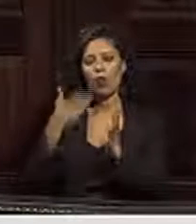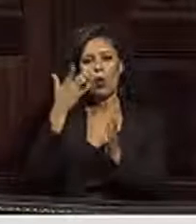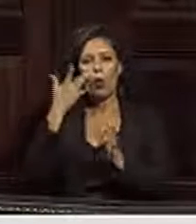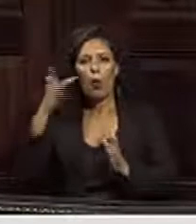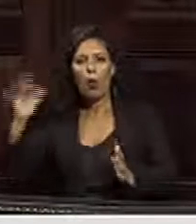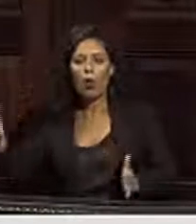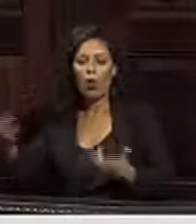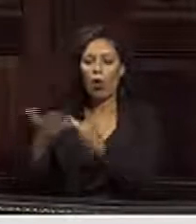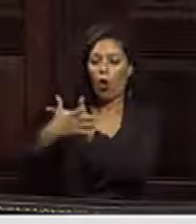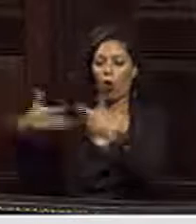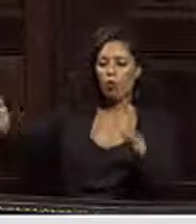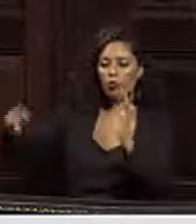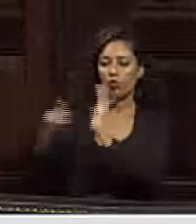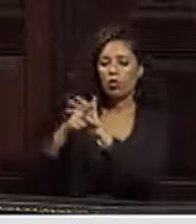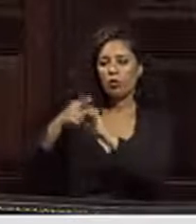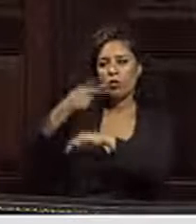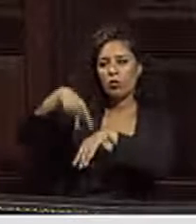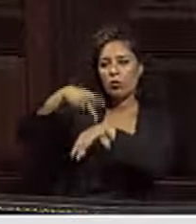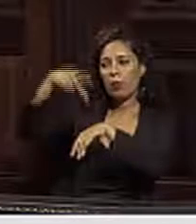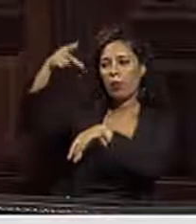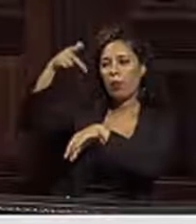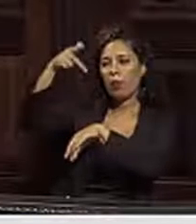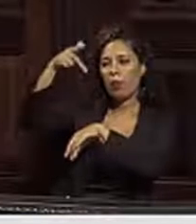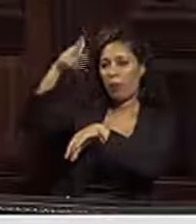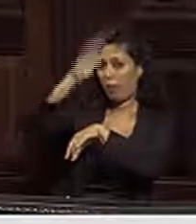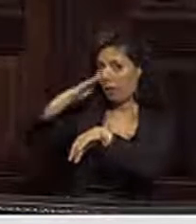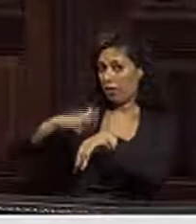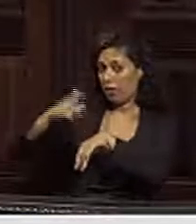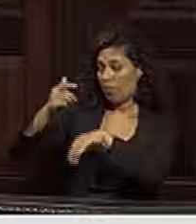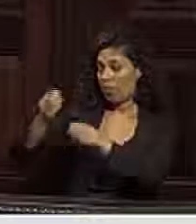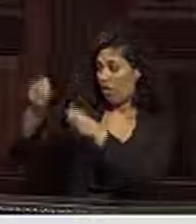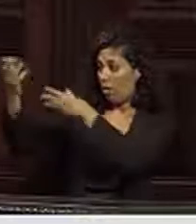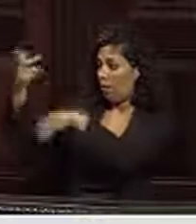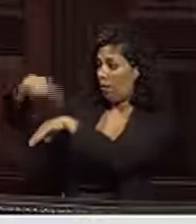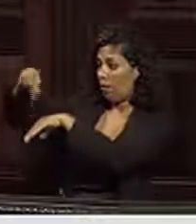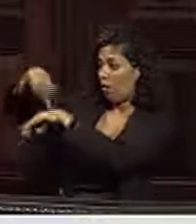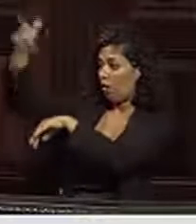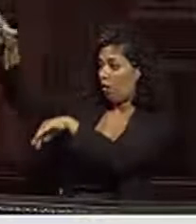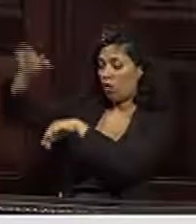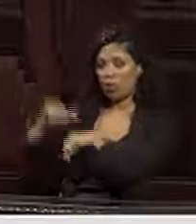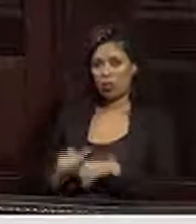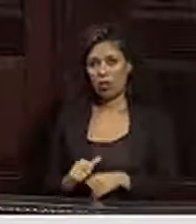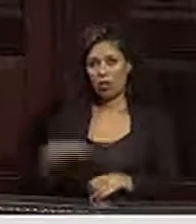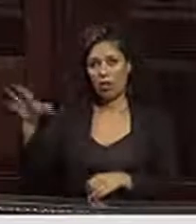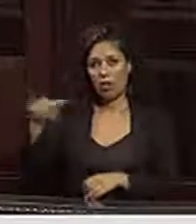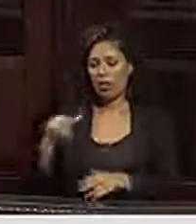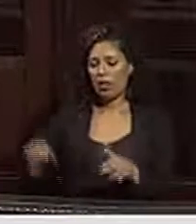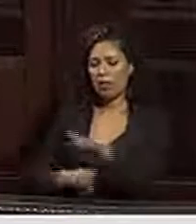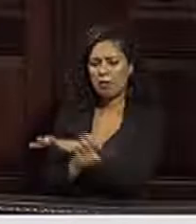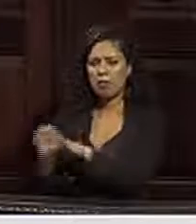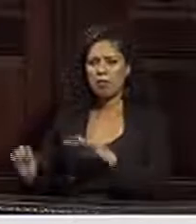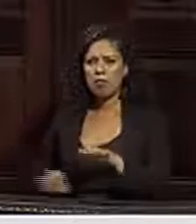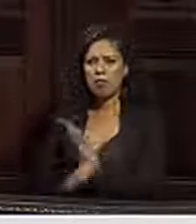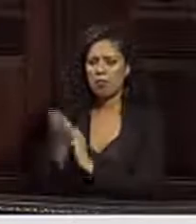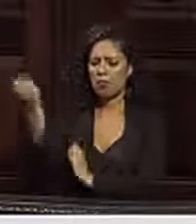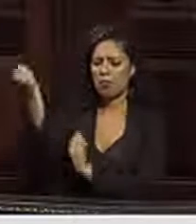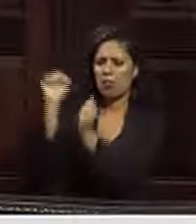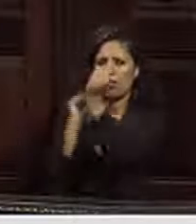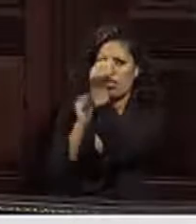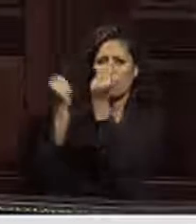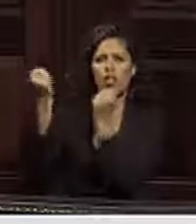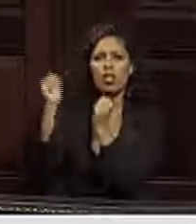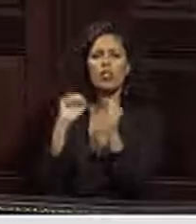preço de banana. A proposta é pegar as nossas indústrias, nossas